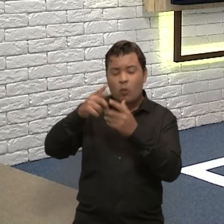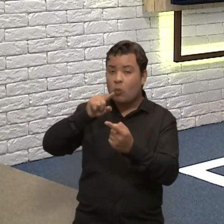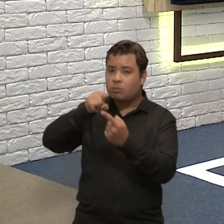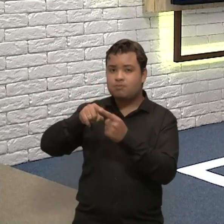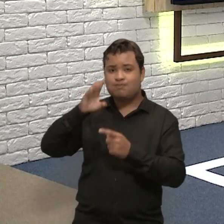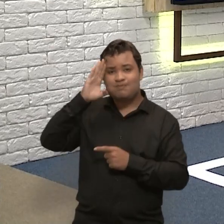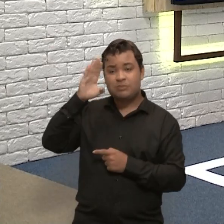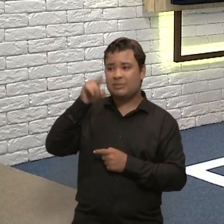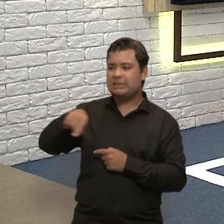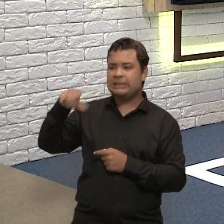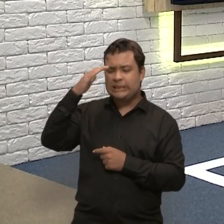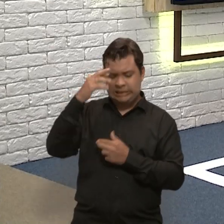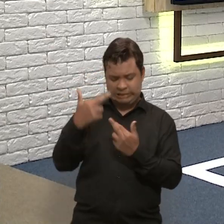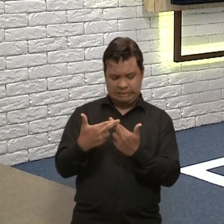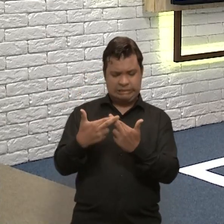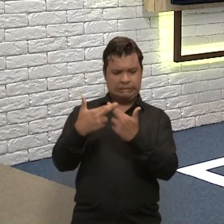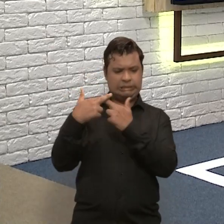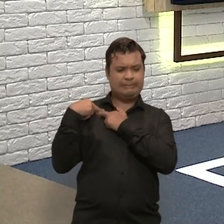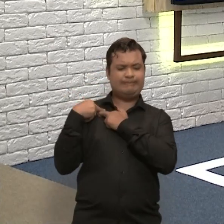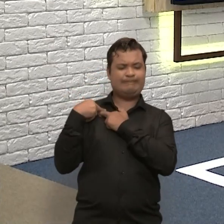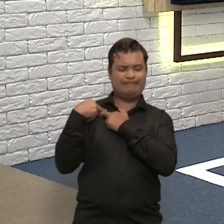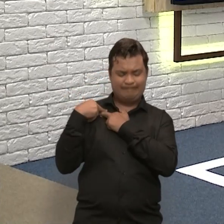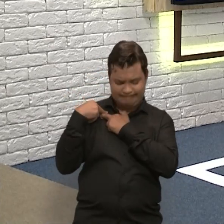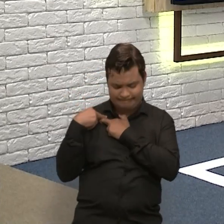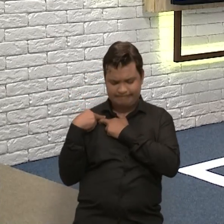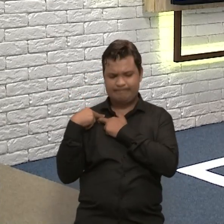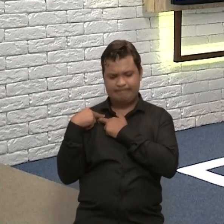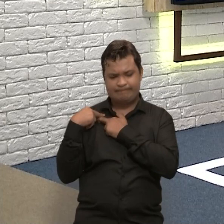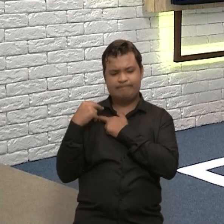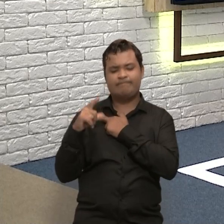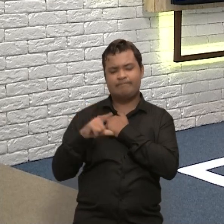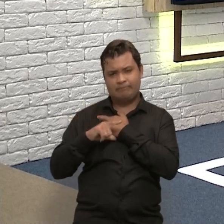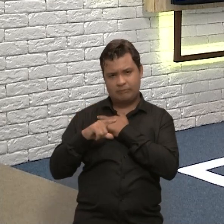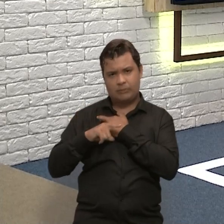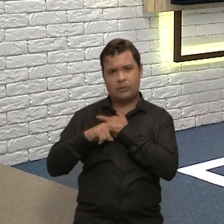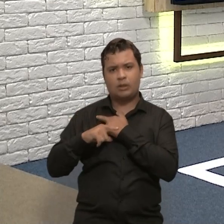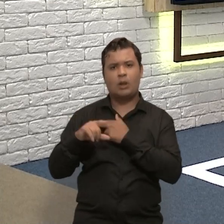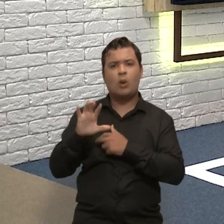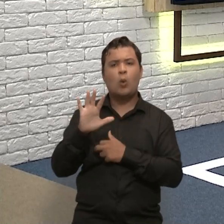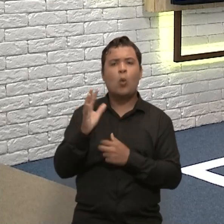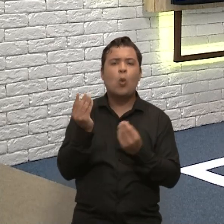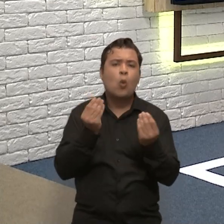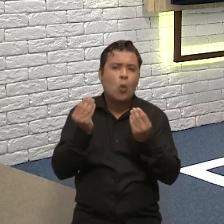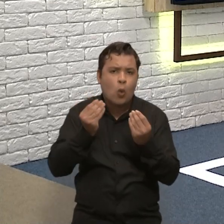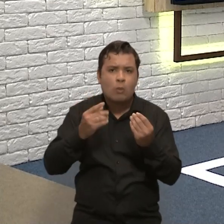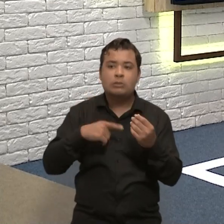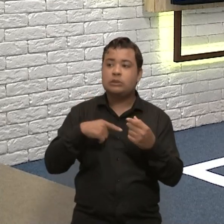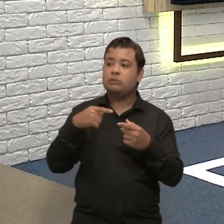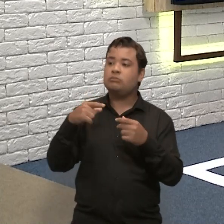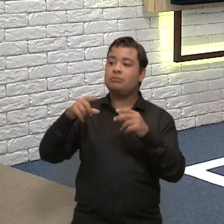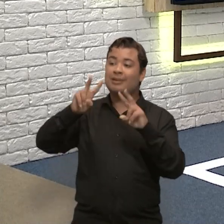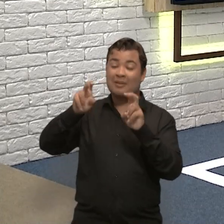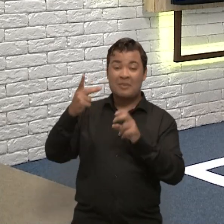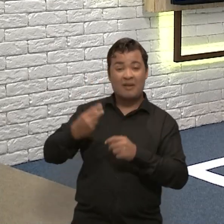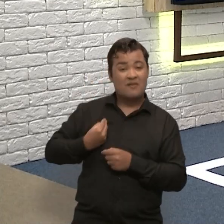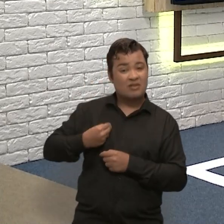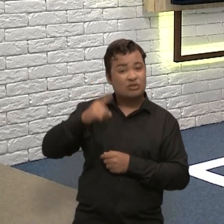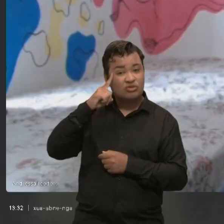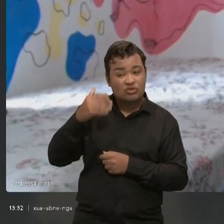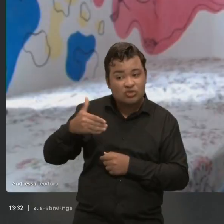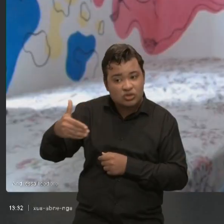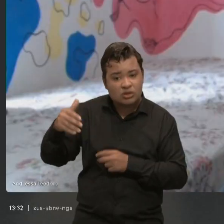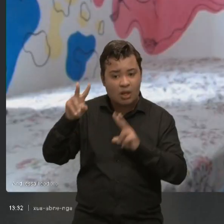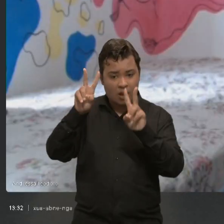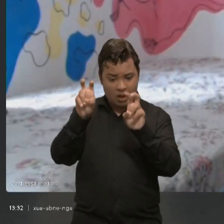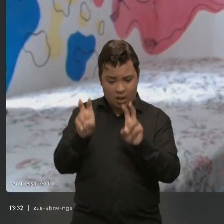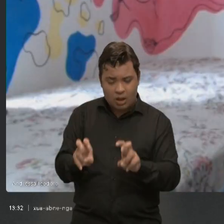responsabilização. Então, e a gente faz isso discutindo alguns temas do cotidiano desses homens. Então, a